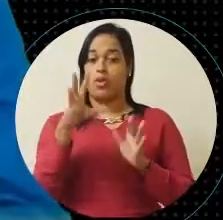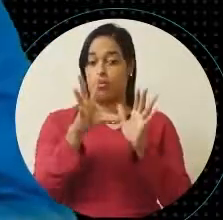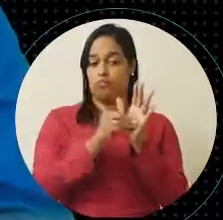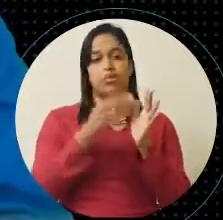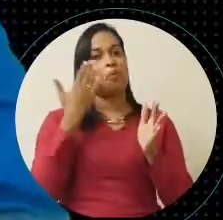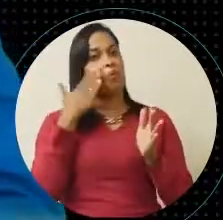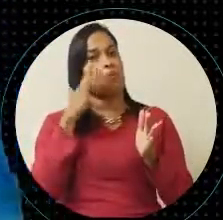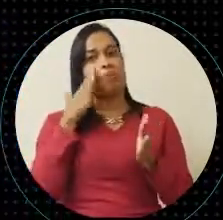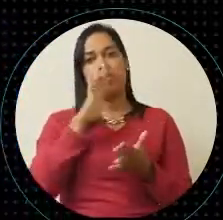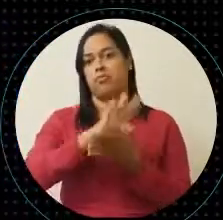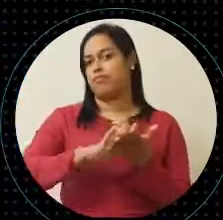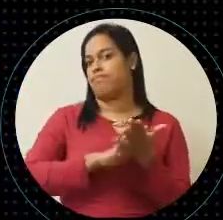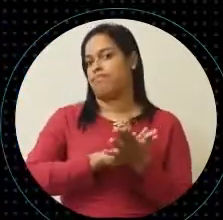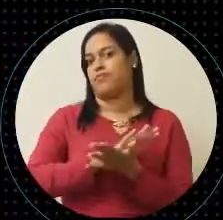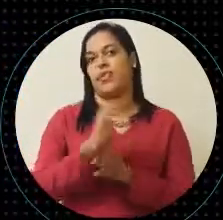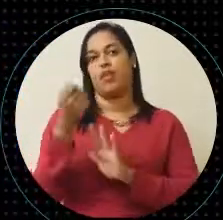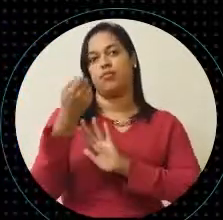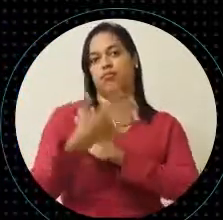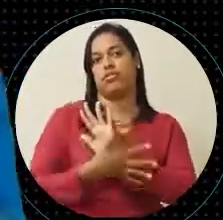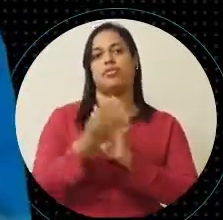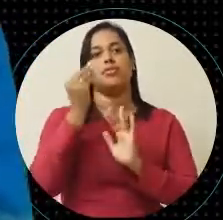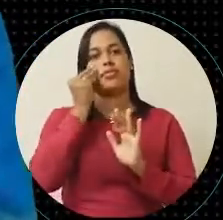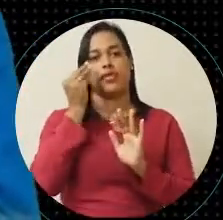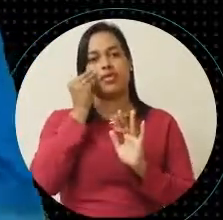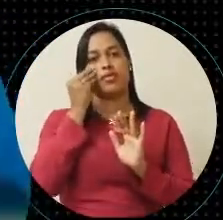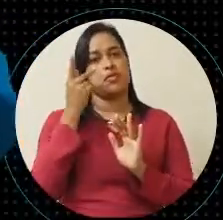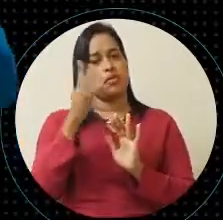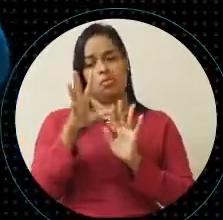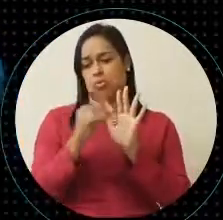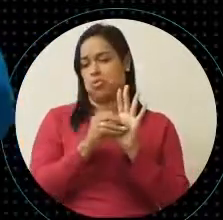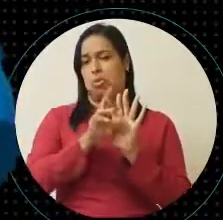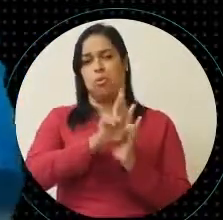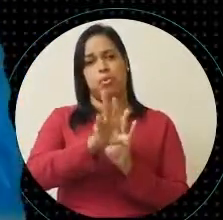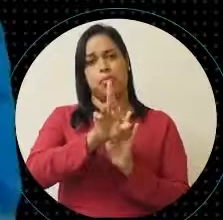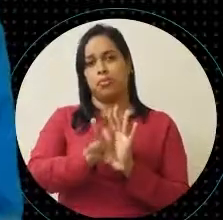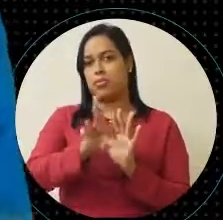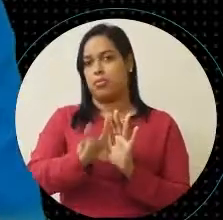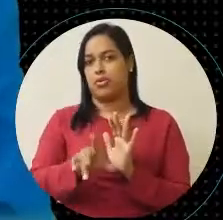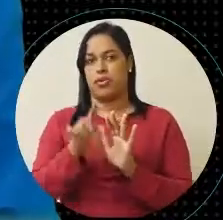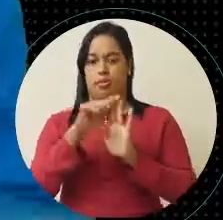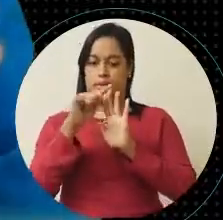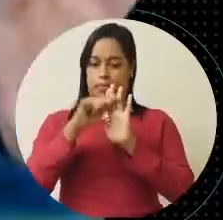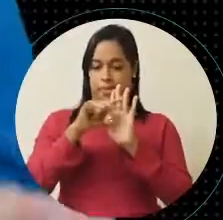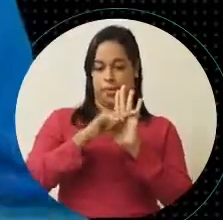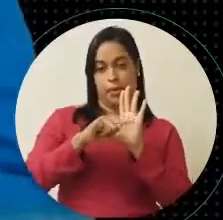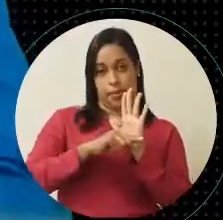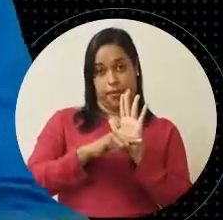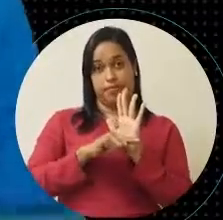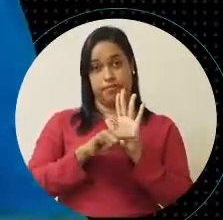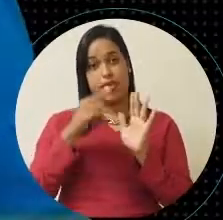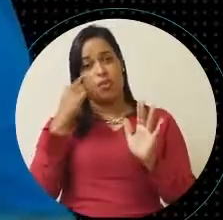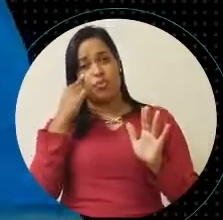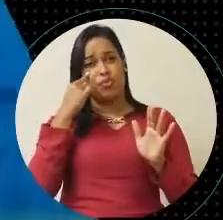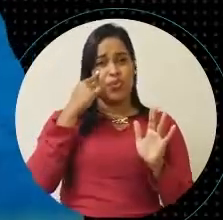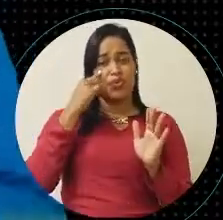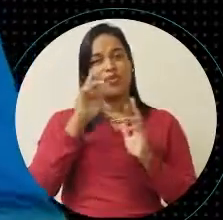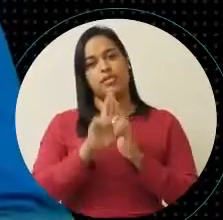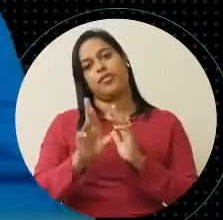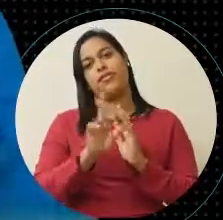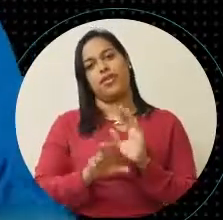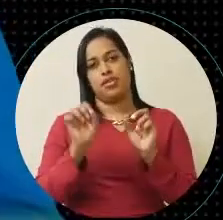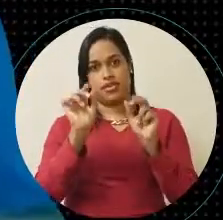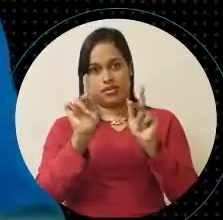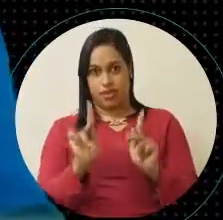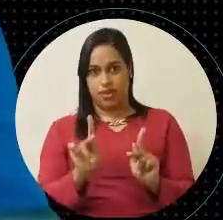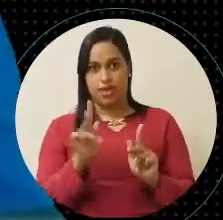não entendi isso em específico. E aí você pode colocar vários pontos, isso, depois isso, que são dúvidas diferentes, tá